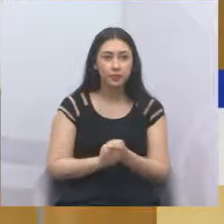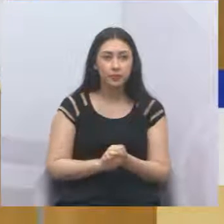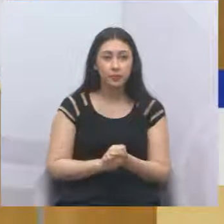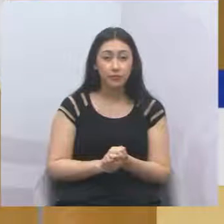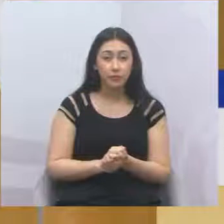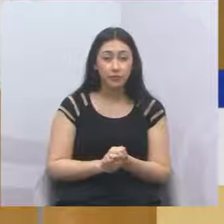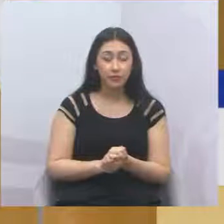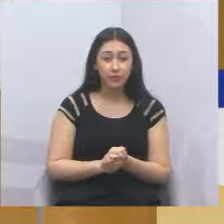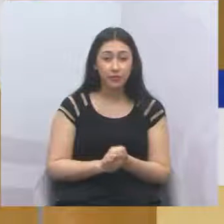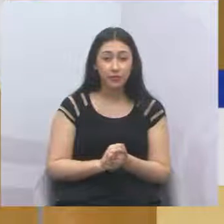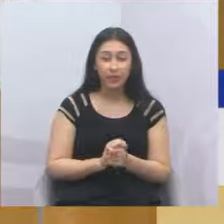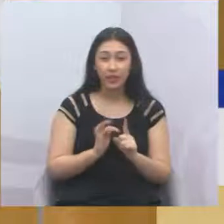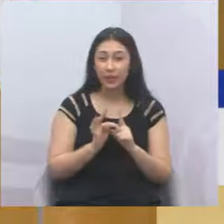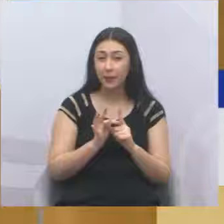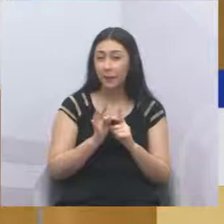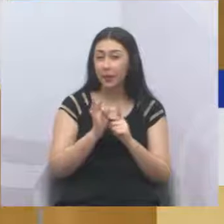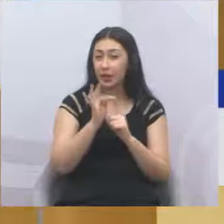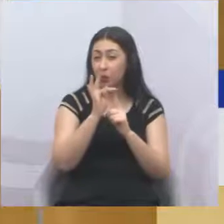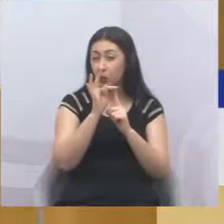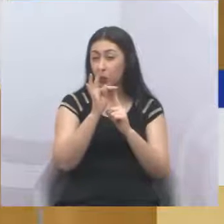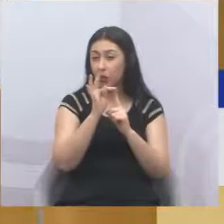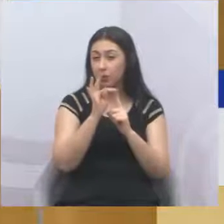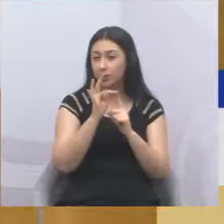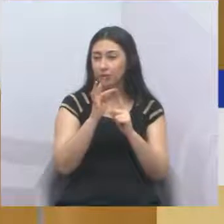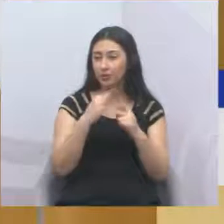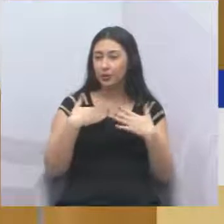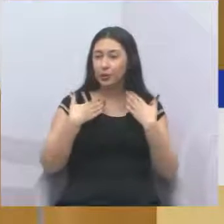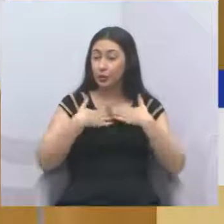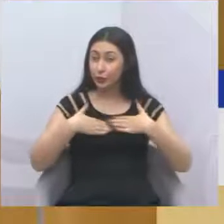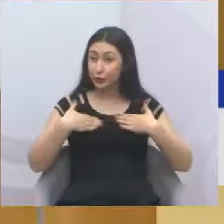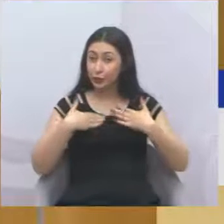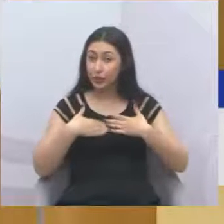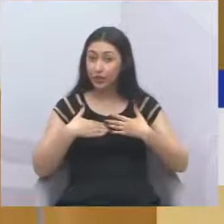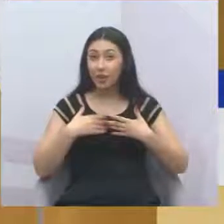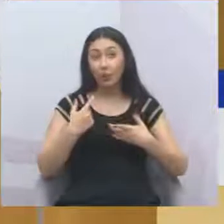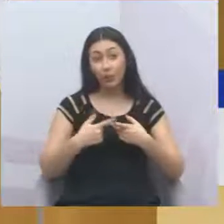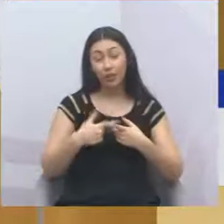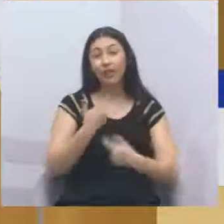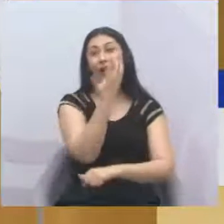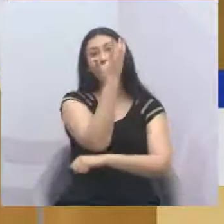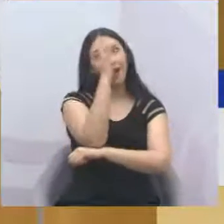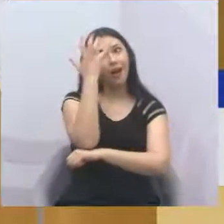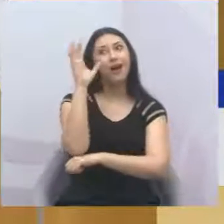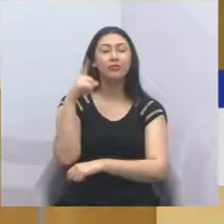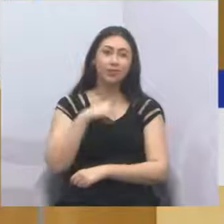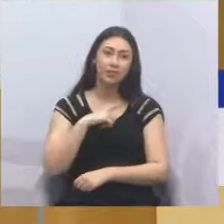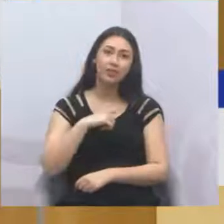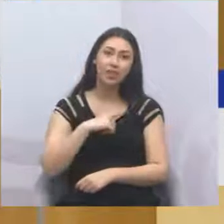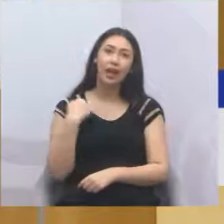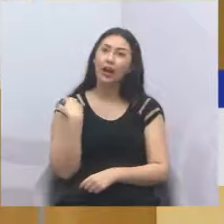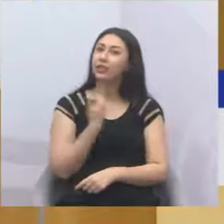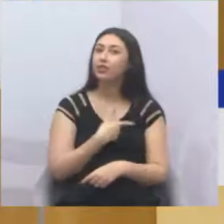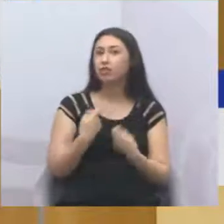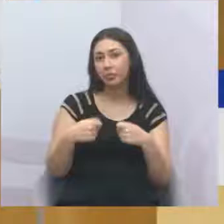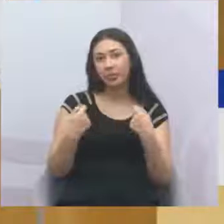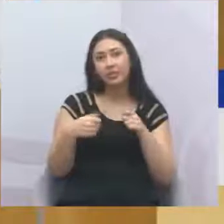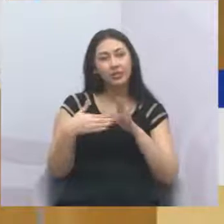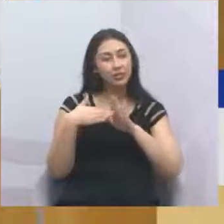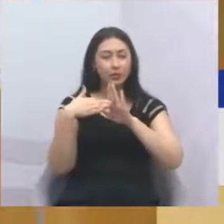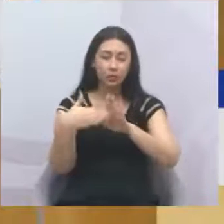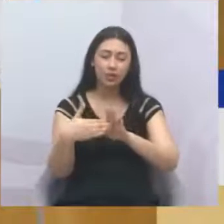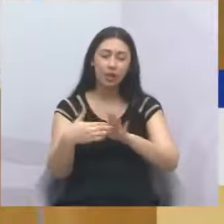a temperatura mais amena. Então, que plantemos árvores, que contribuamos com o meio ambiente, mas da